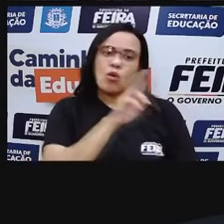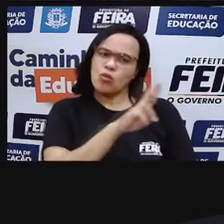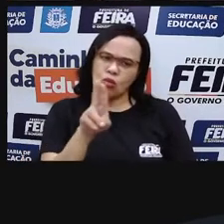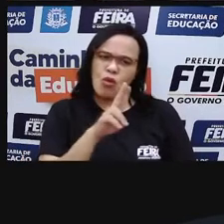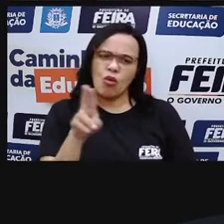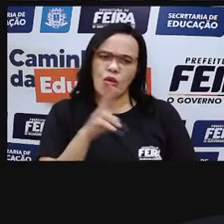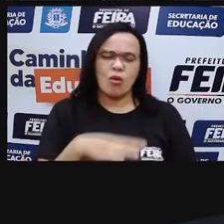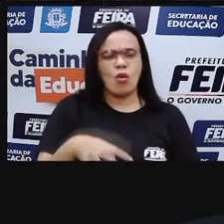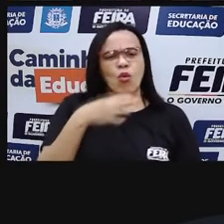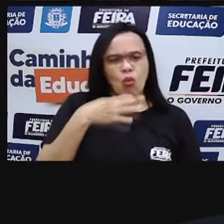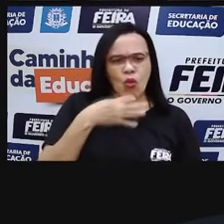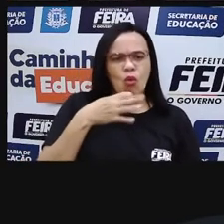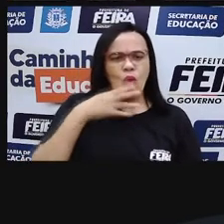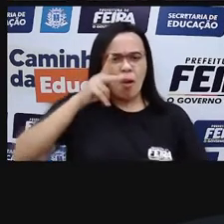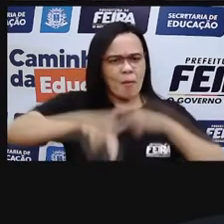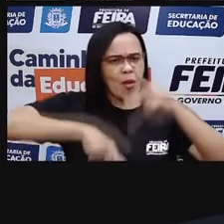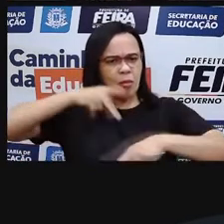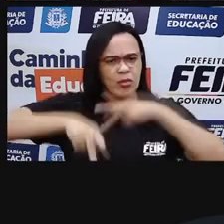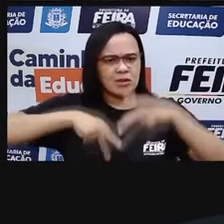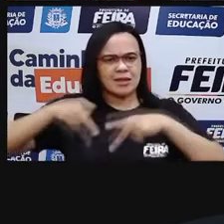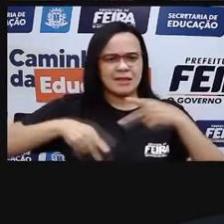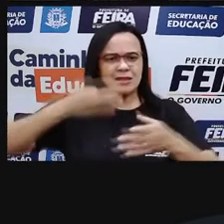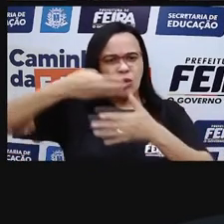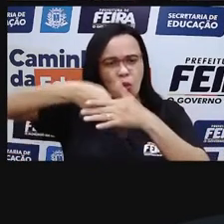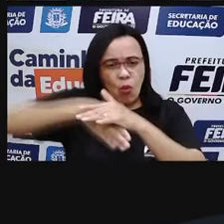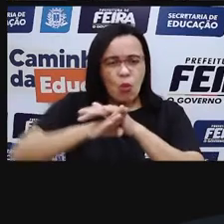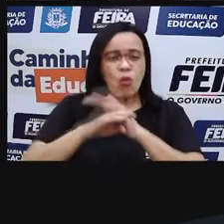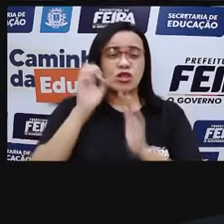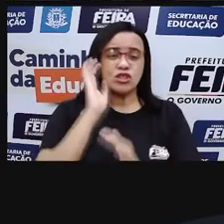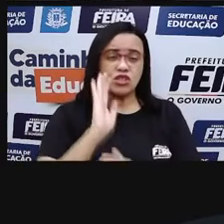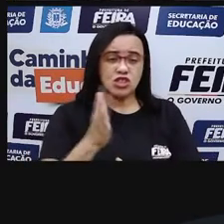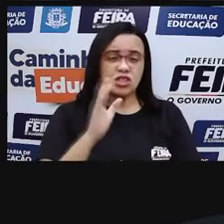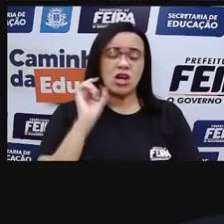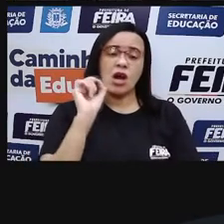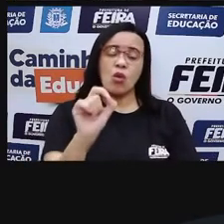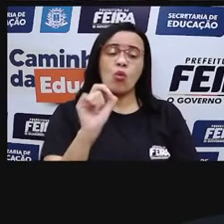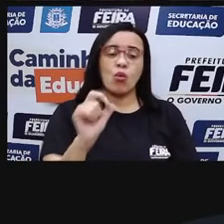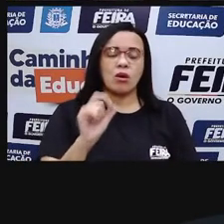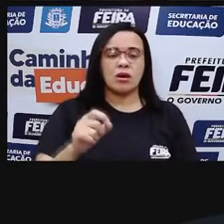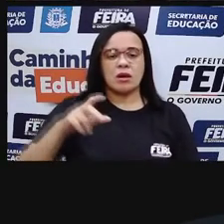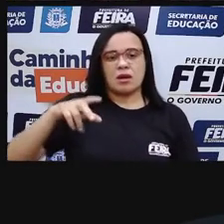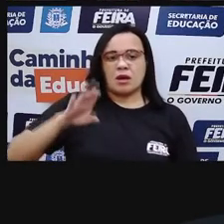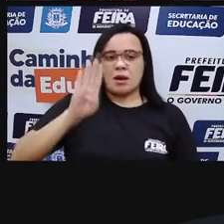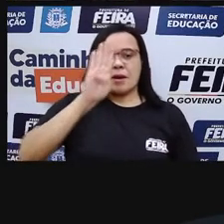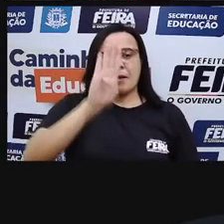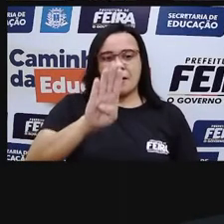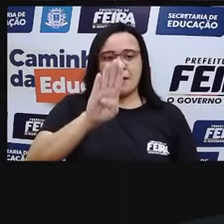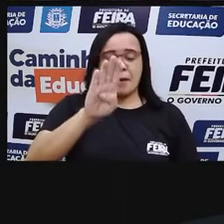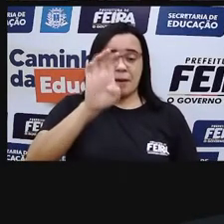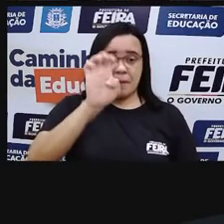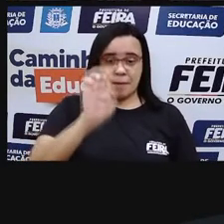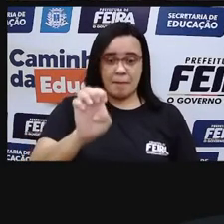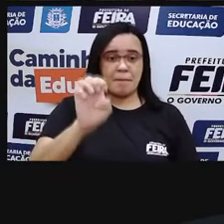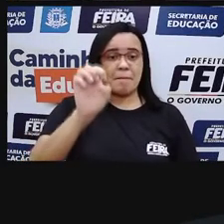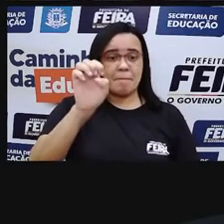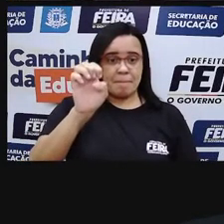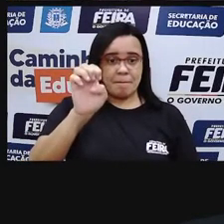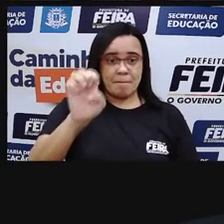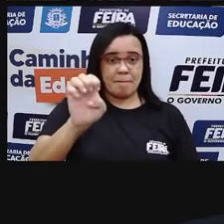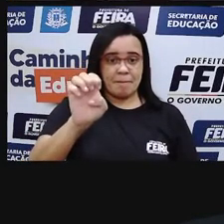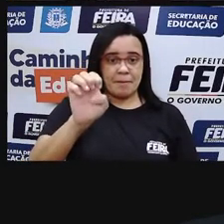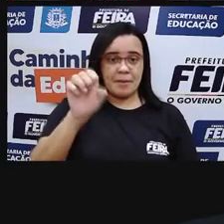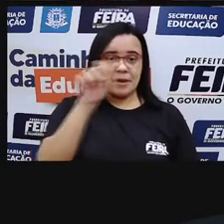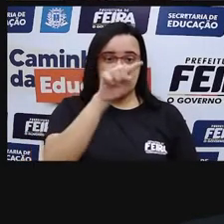vacina, uma injeção, né? Com o Bezentacil e que doía muito, e todo mundo tem histórias